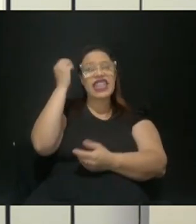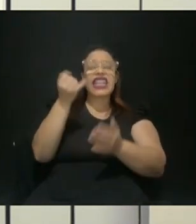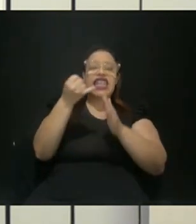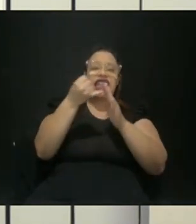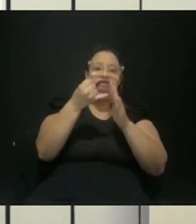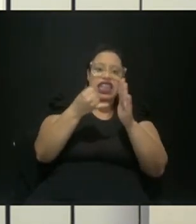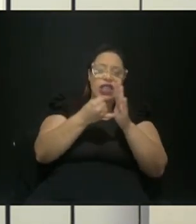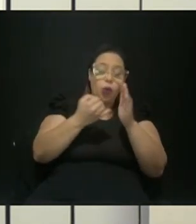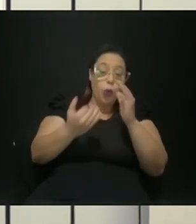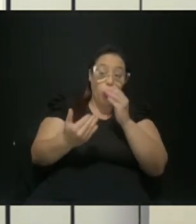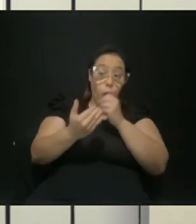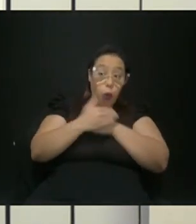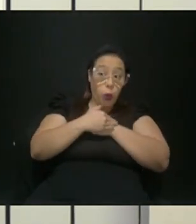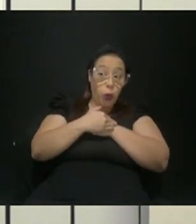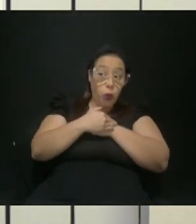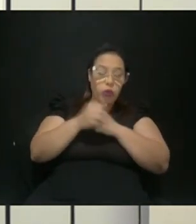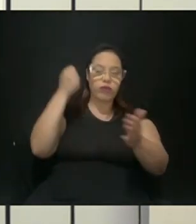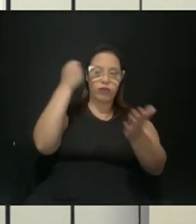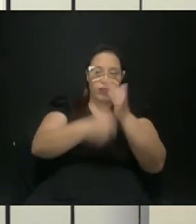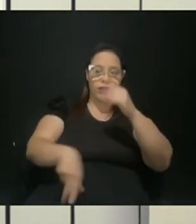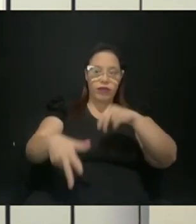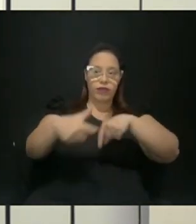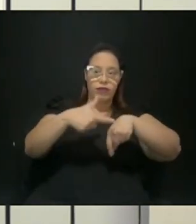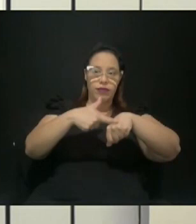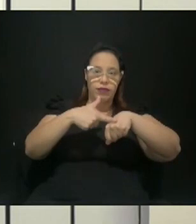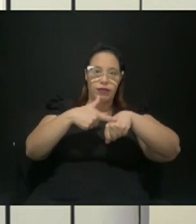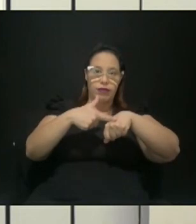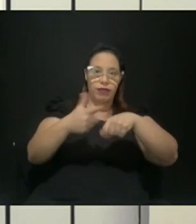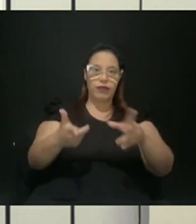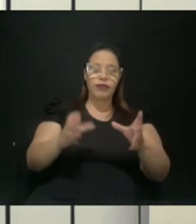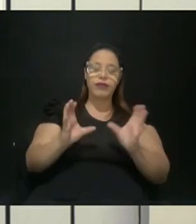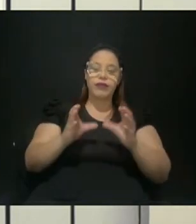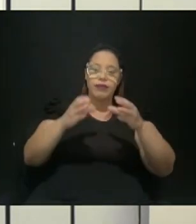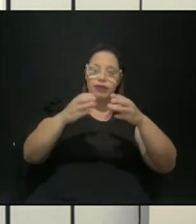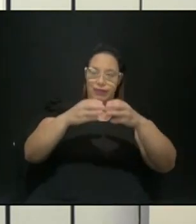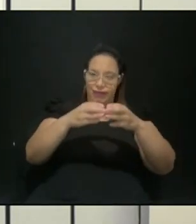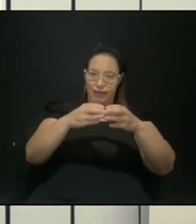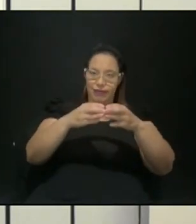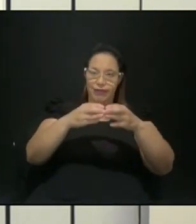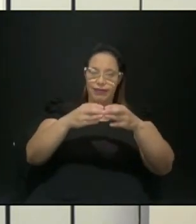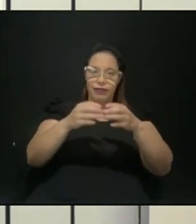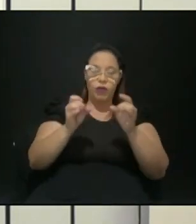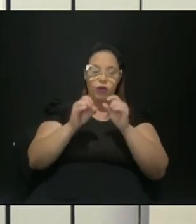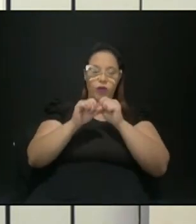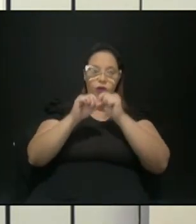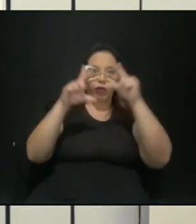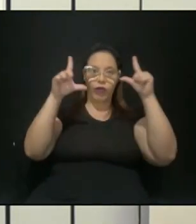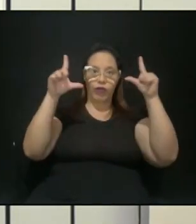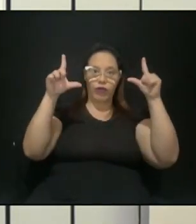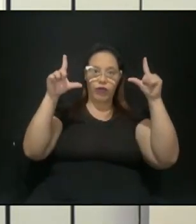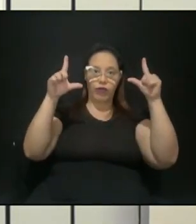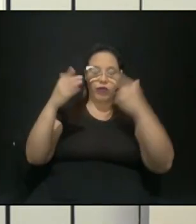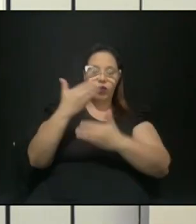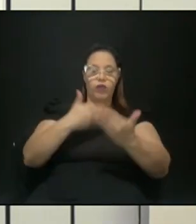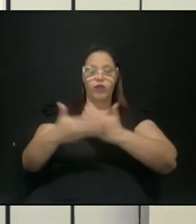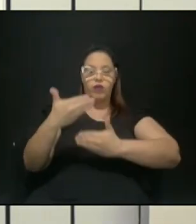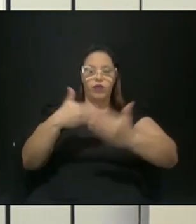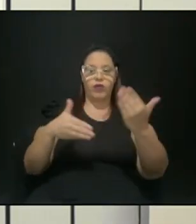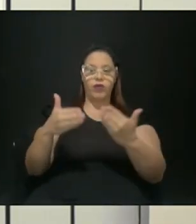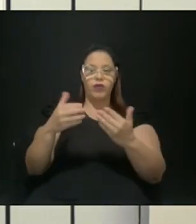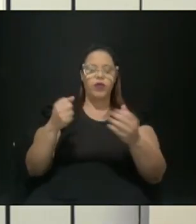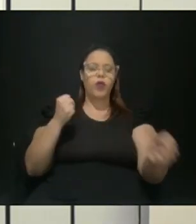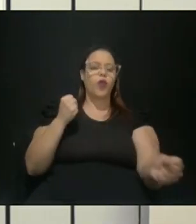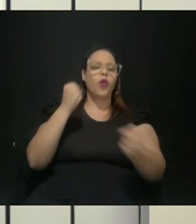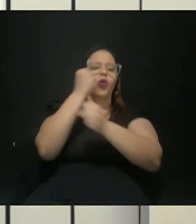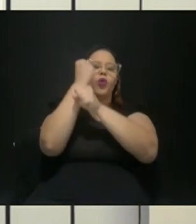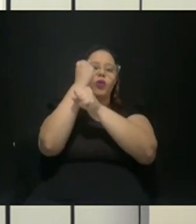e reforçar o papel da maçonaria na comunidade, com destaque para a contribuição no fortalecimento da